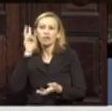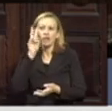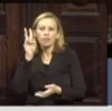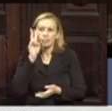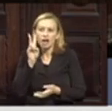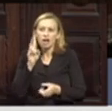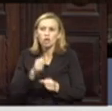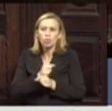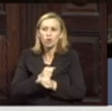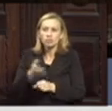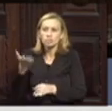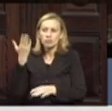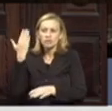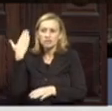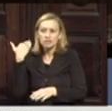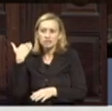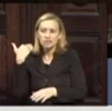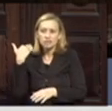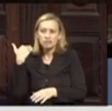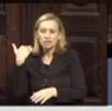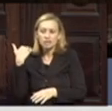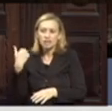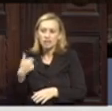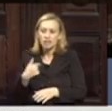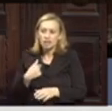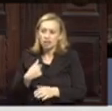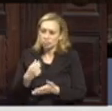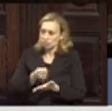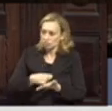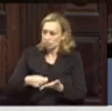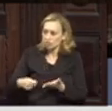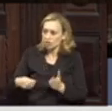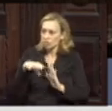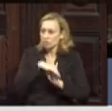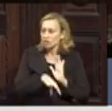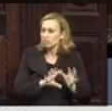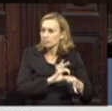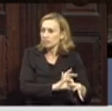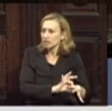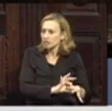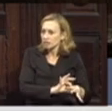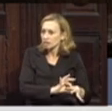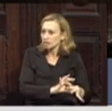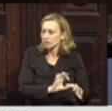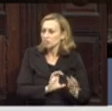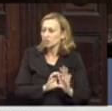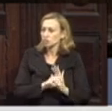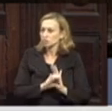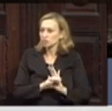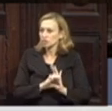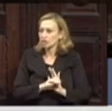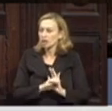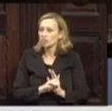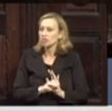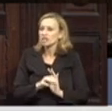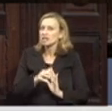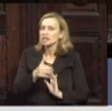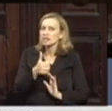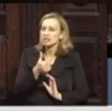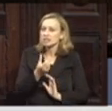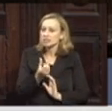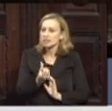de Janeiro com a grave crise na segurança pública. Antes de tratar também do tema segurança